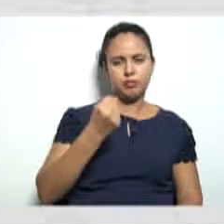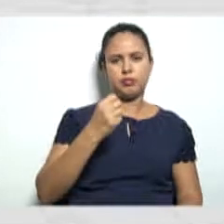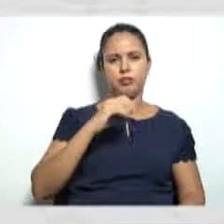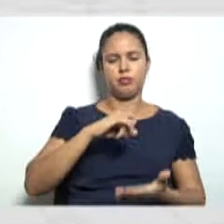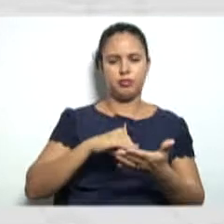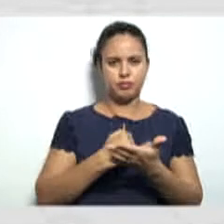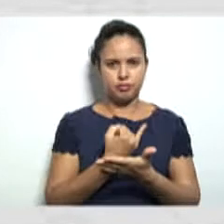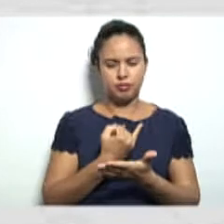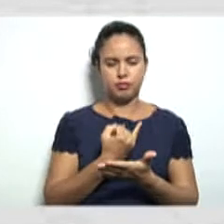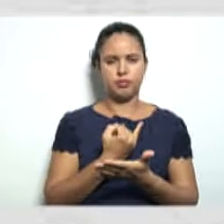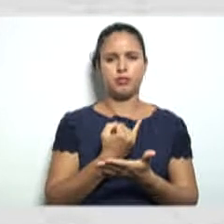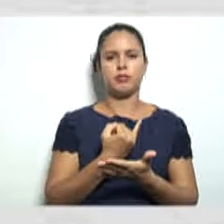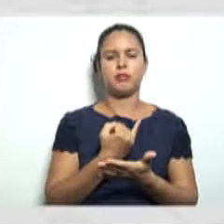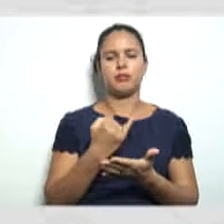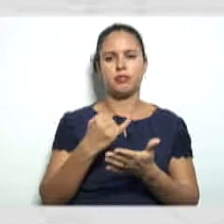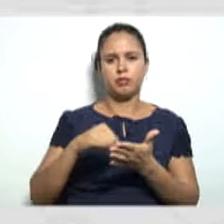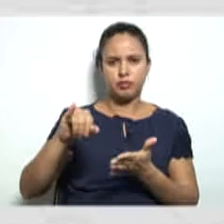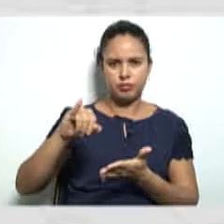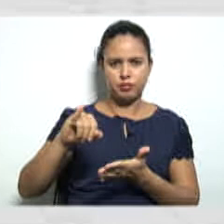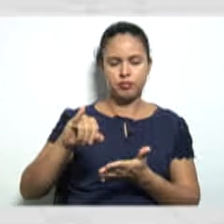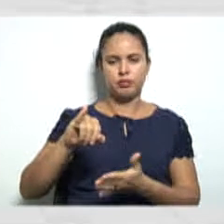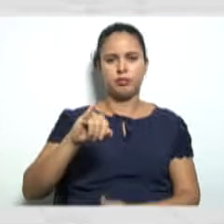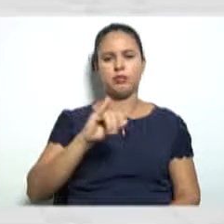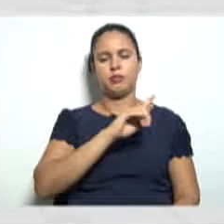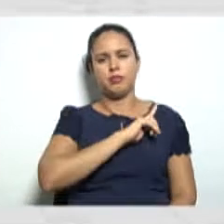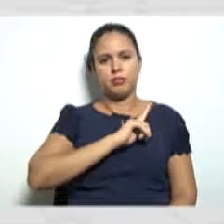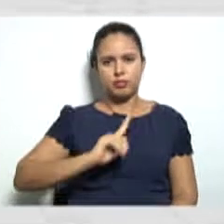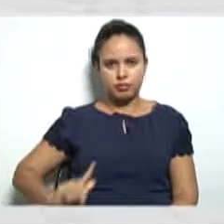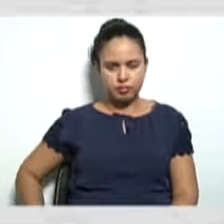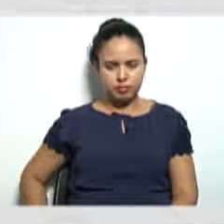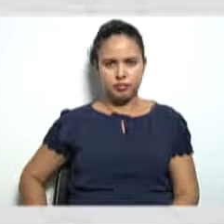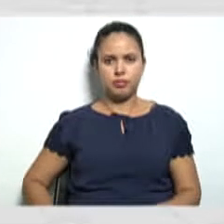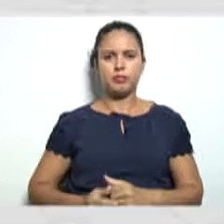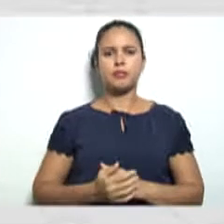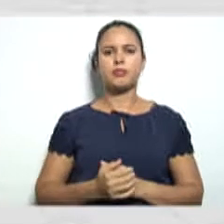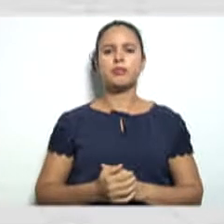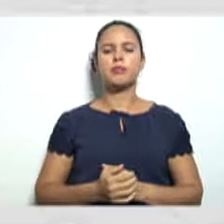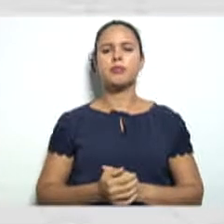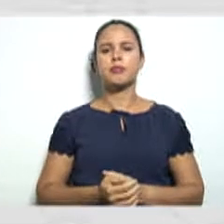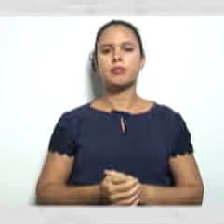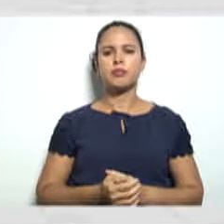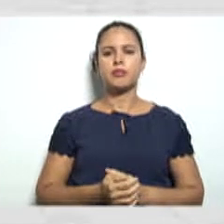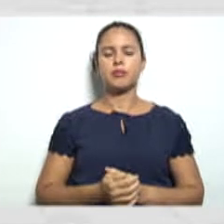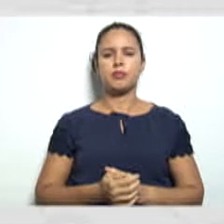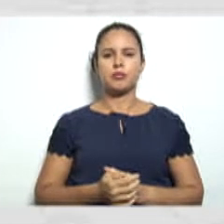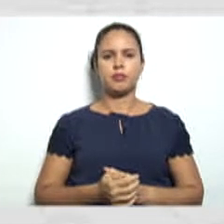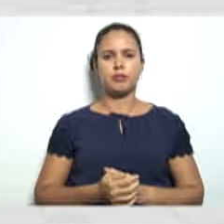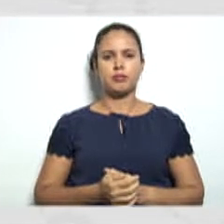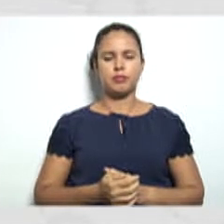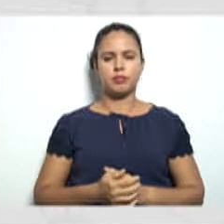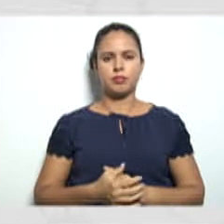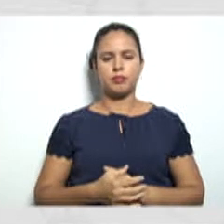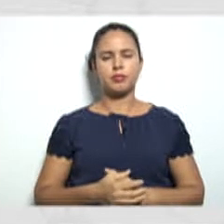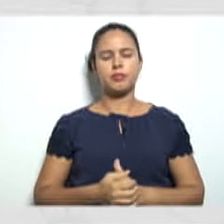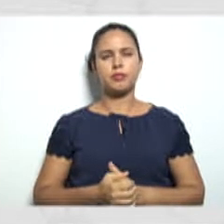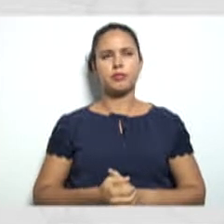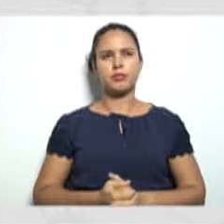são impostos do governo, né? Imposto é um tipo de tributo, né? Mas encargos são tributos do governo.